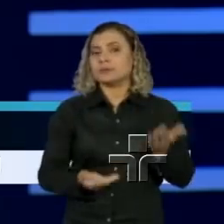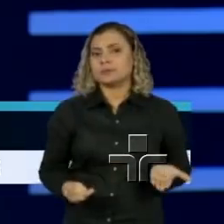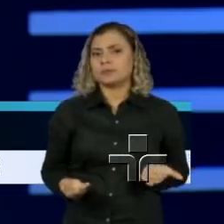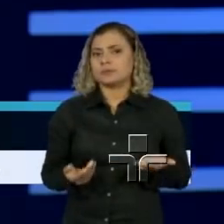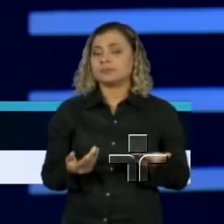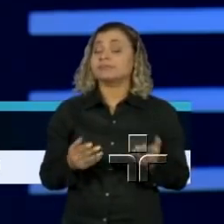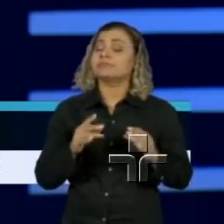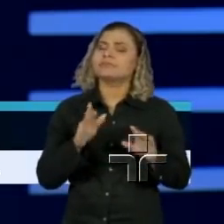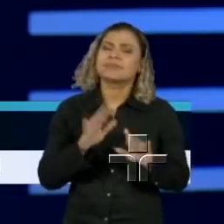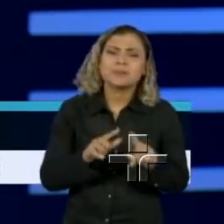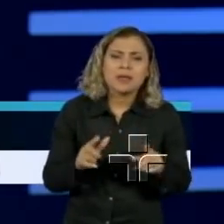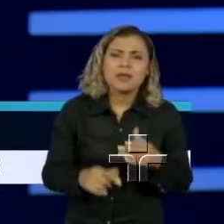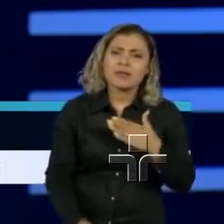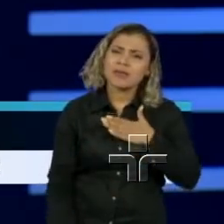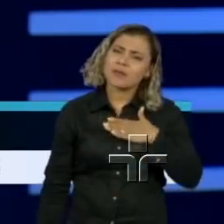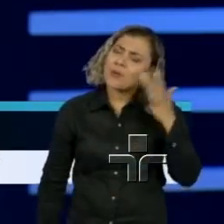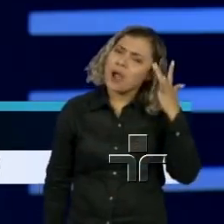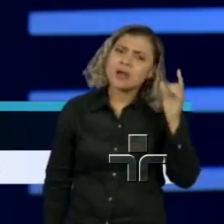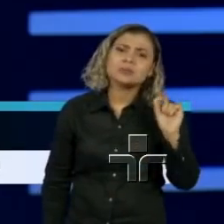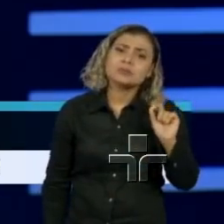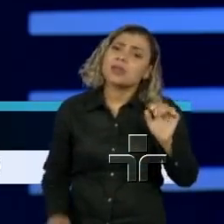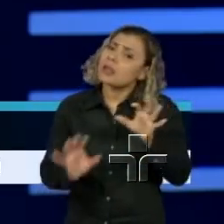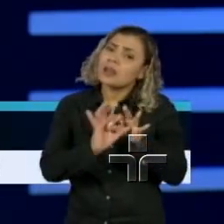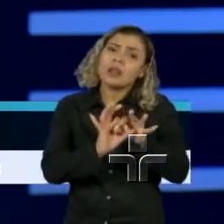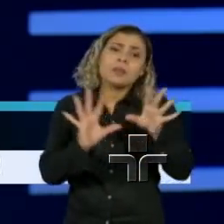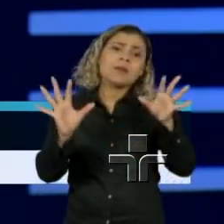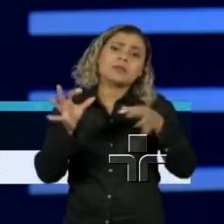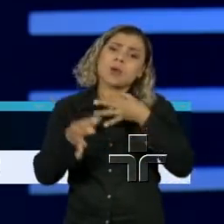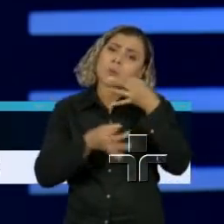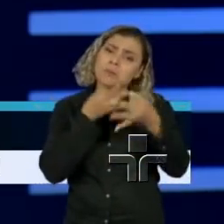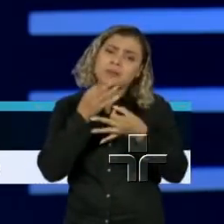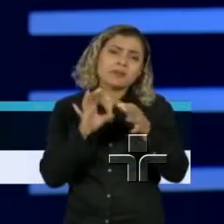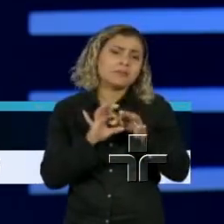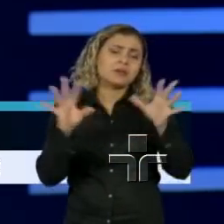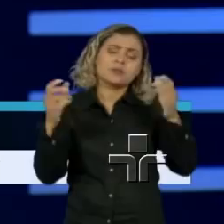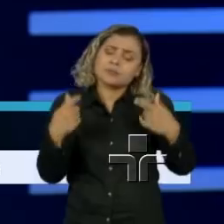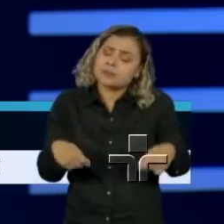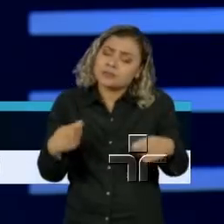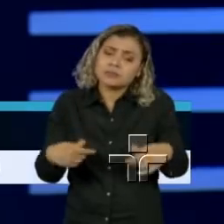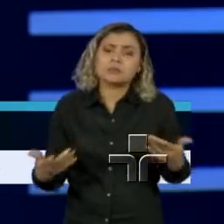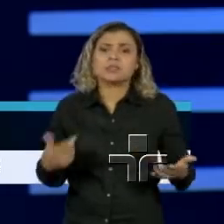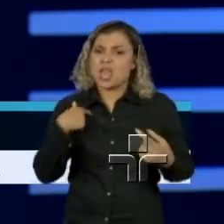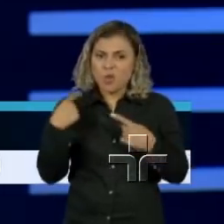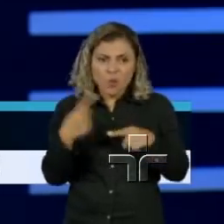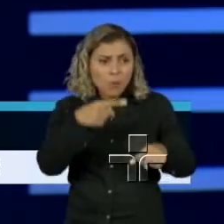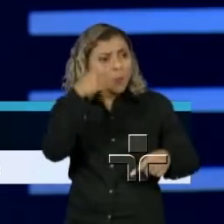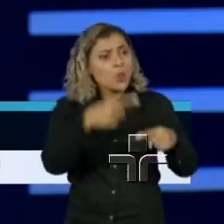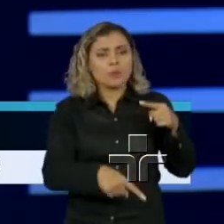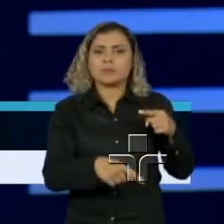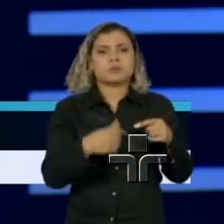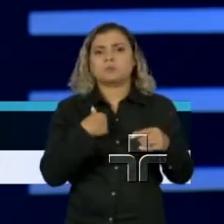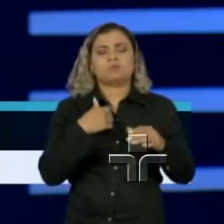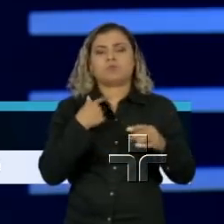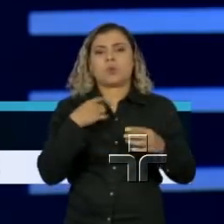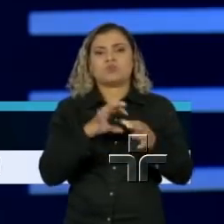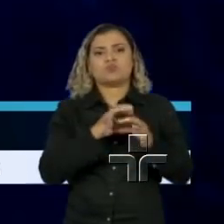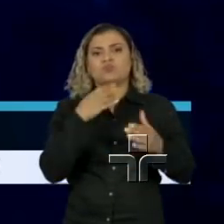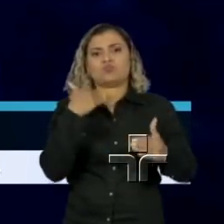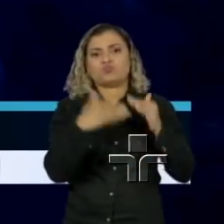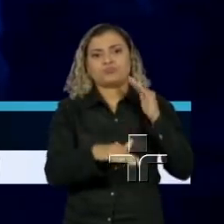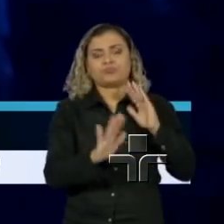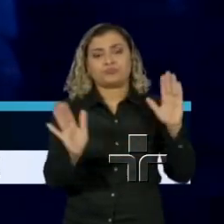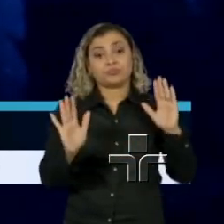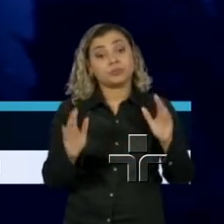problema. Eu acho que tem que ter a ampla liberdade de expressão e de manifestação. Eu sou contra qualquer tipo de censura.